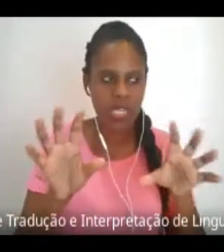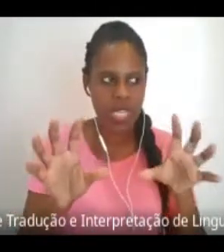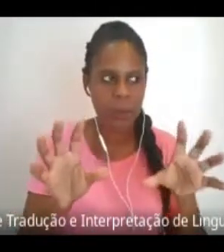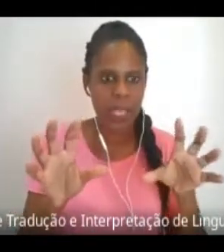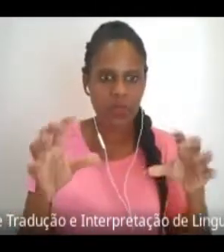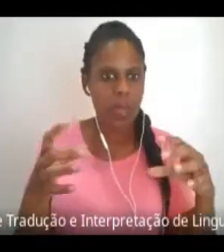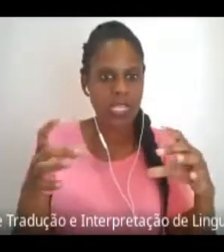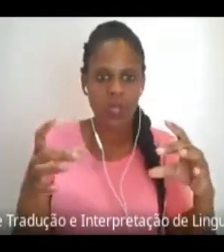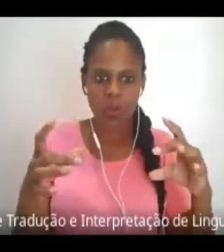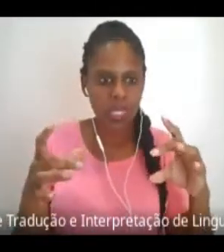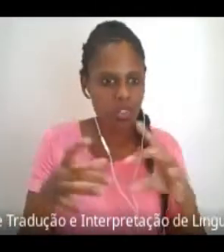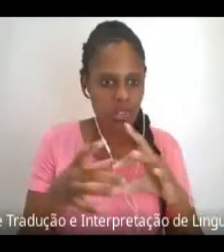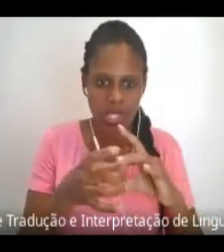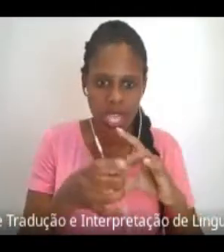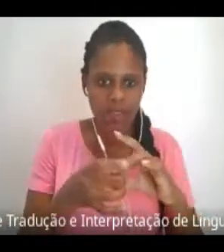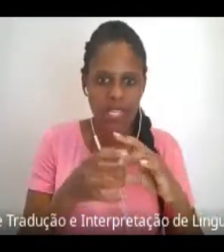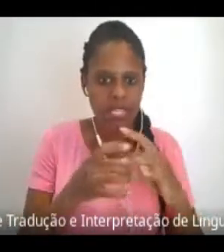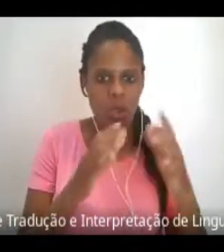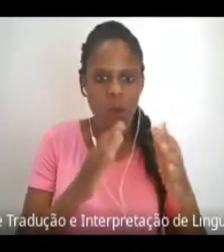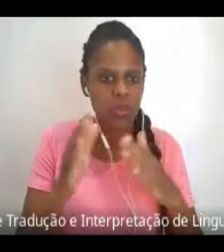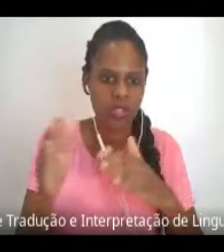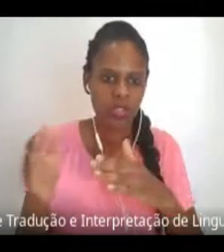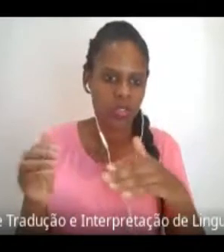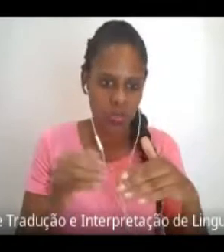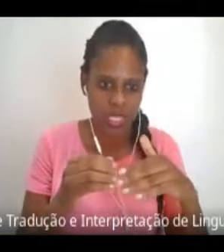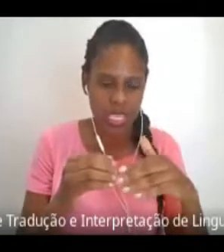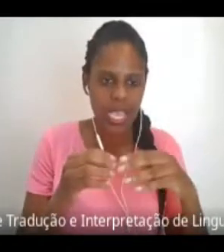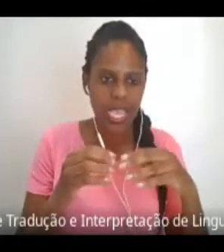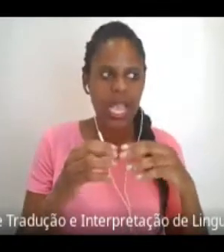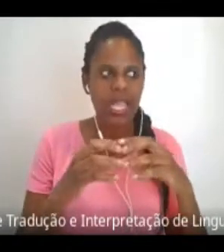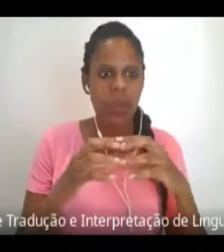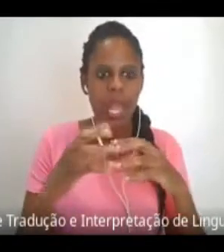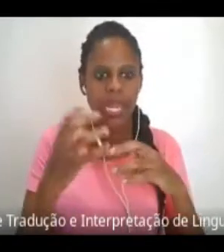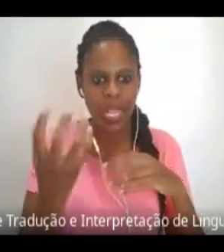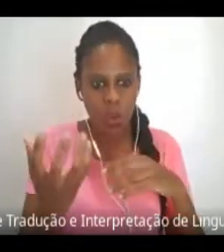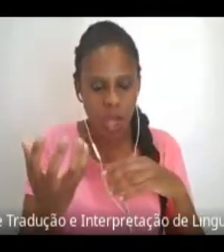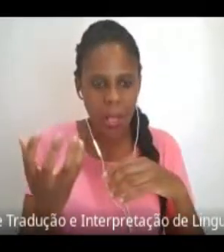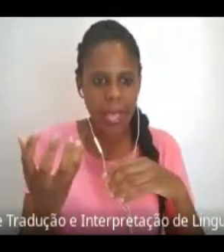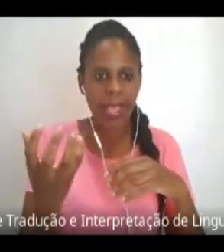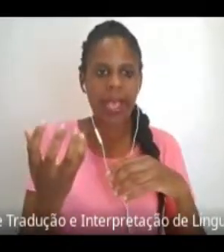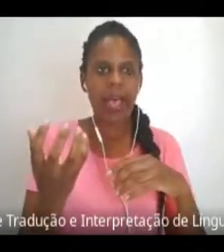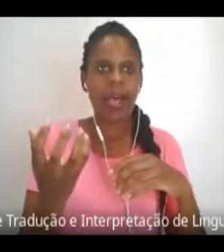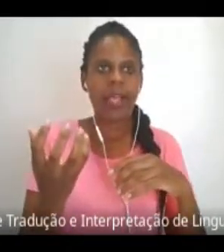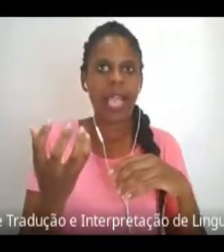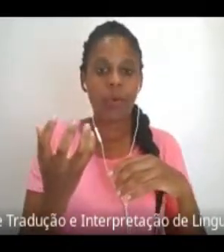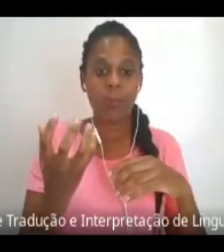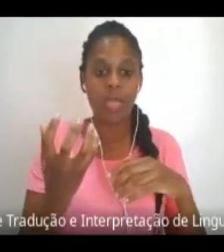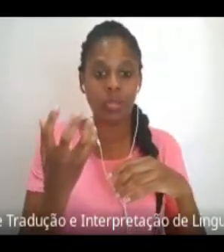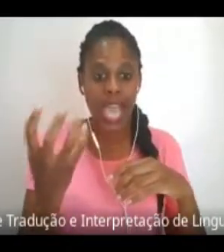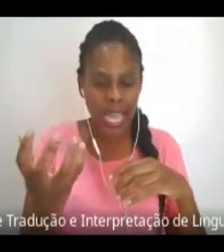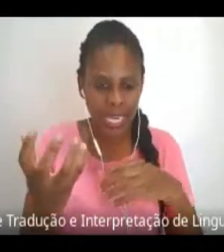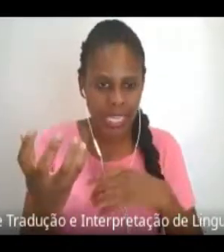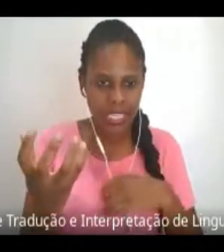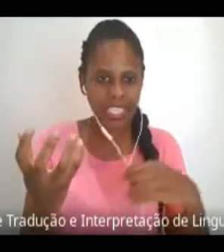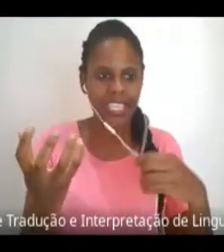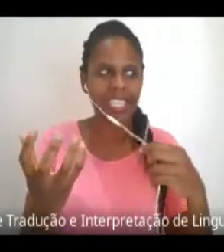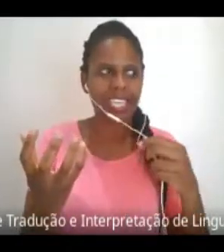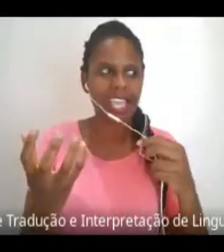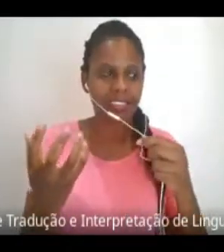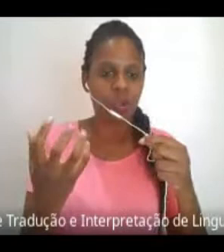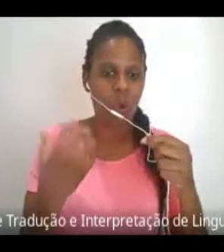para conversar mesmo, mas são indissociáveis, assim como outras questões. Então, a língua, que é por meio